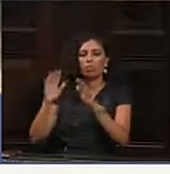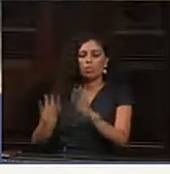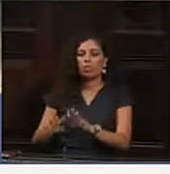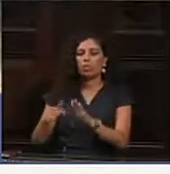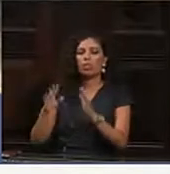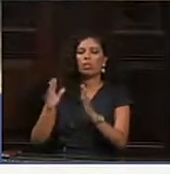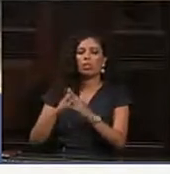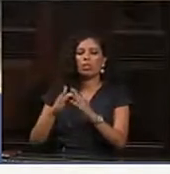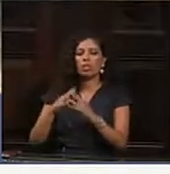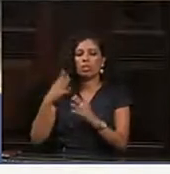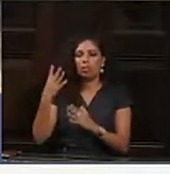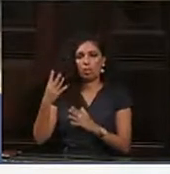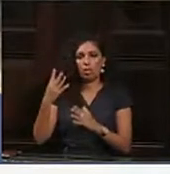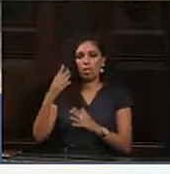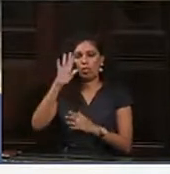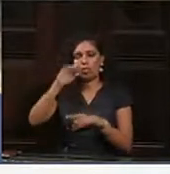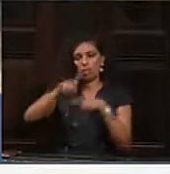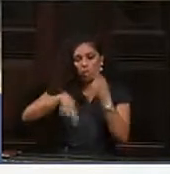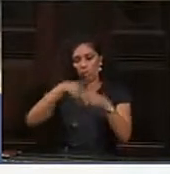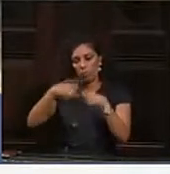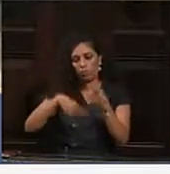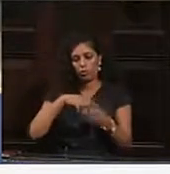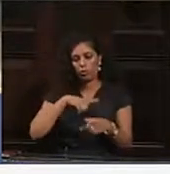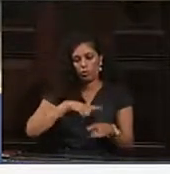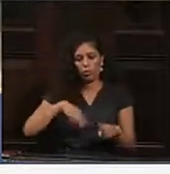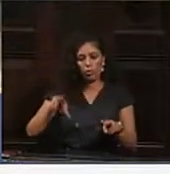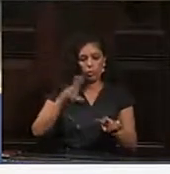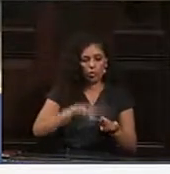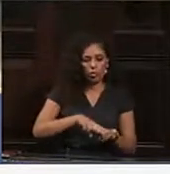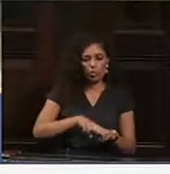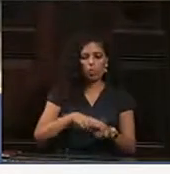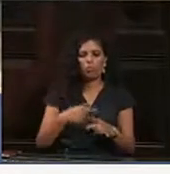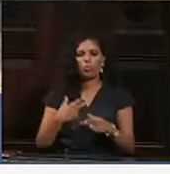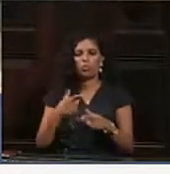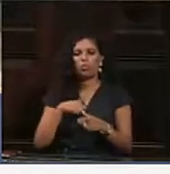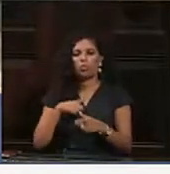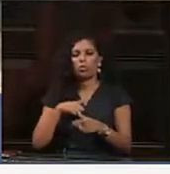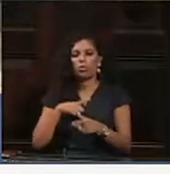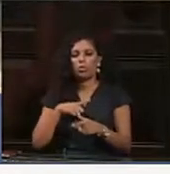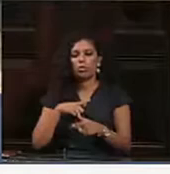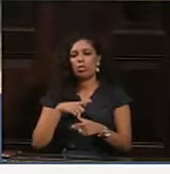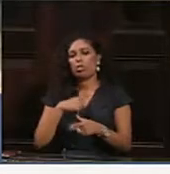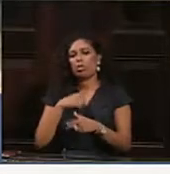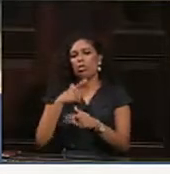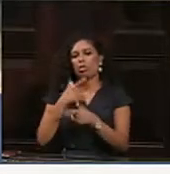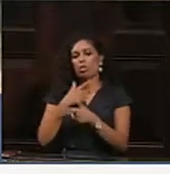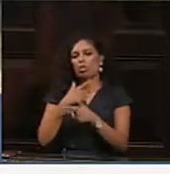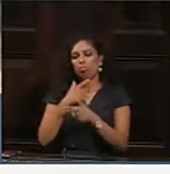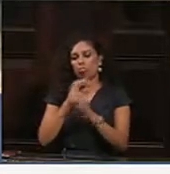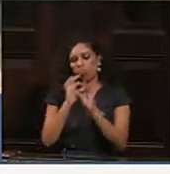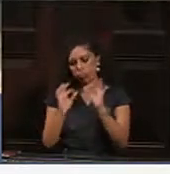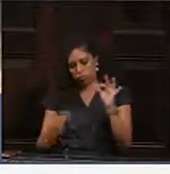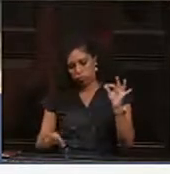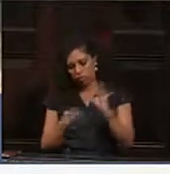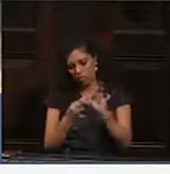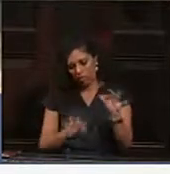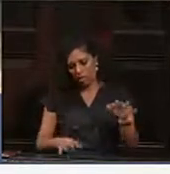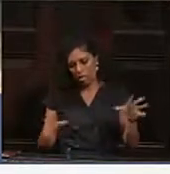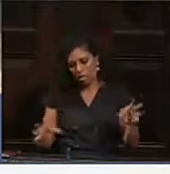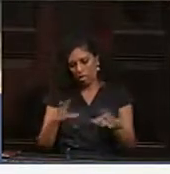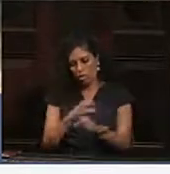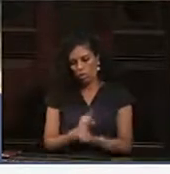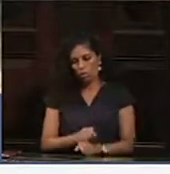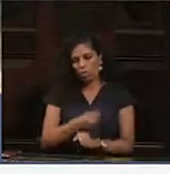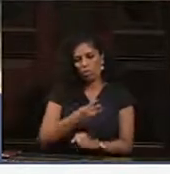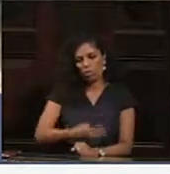horas. Tem mais as prisões que ele faz, que ele tem que depor. Já deu quase 320 horas.